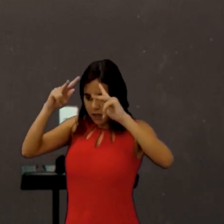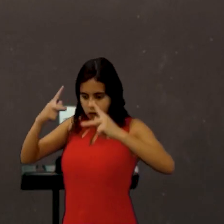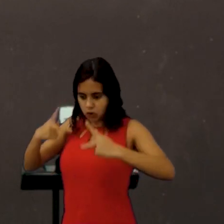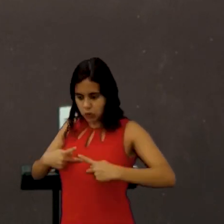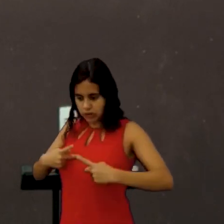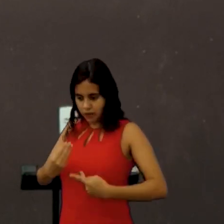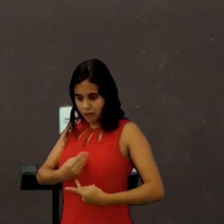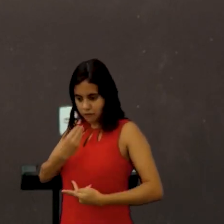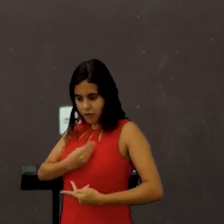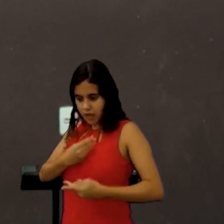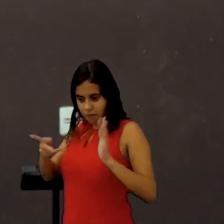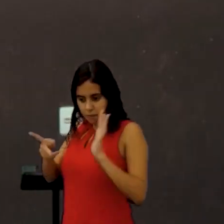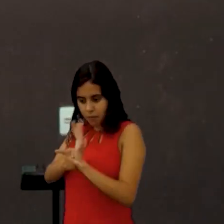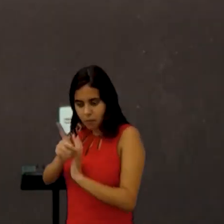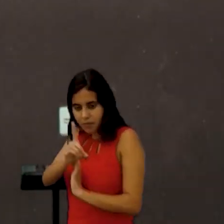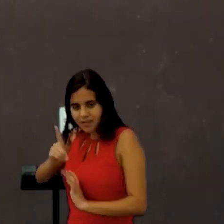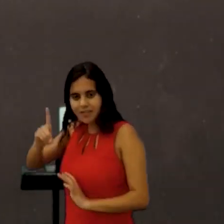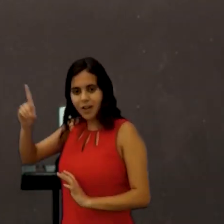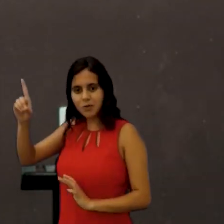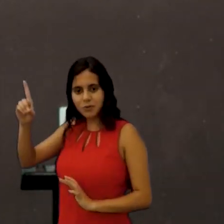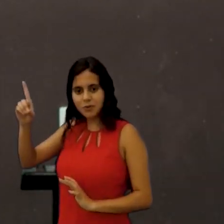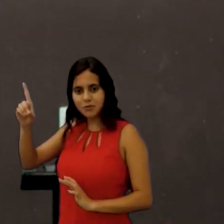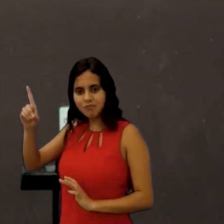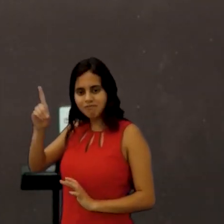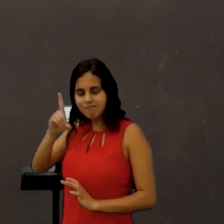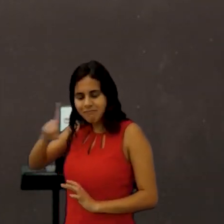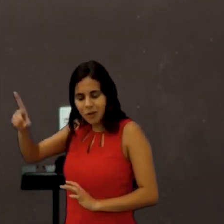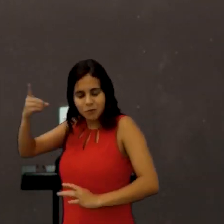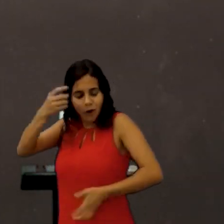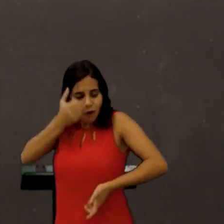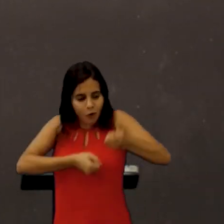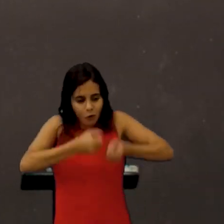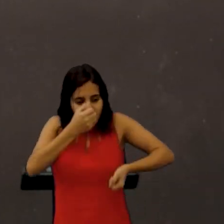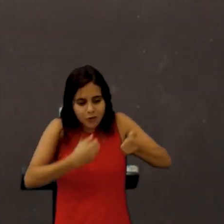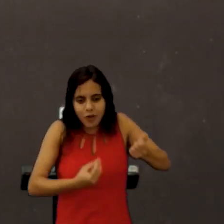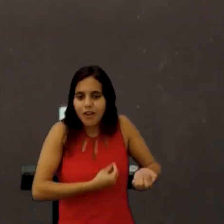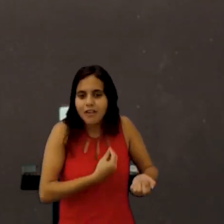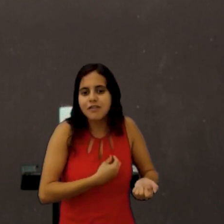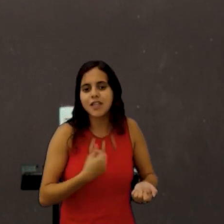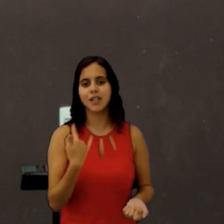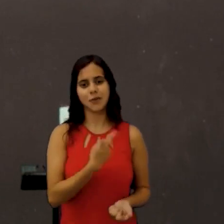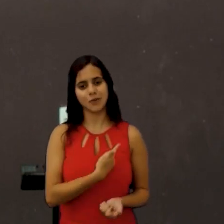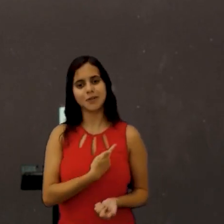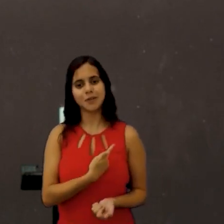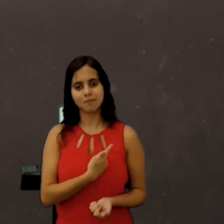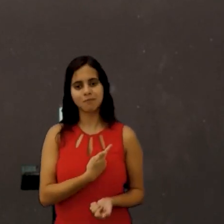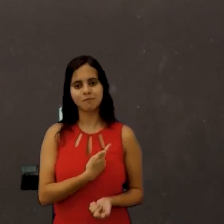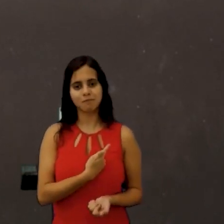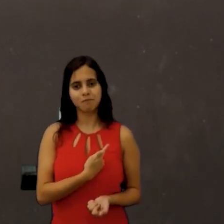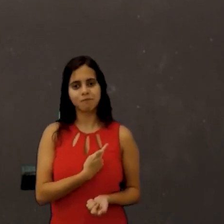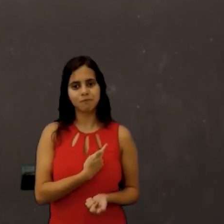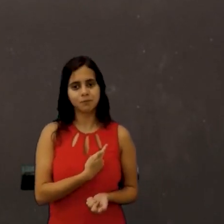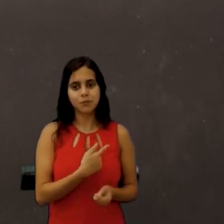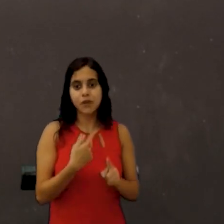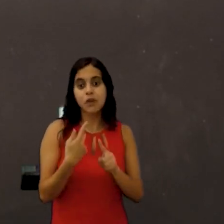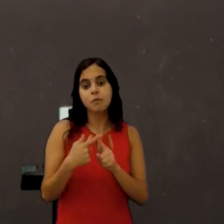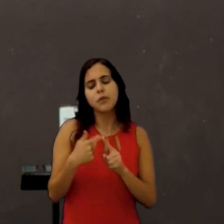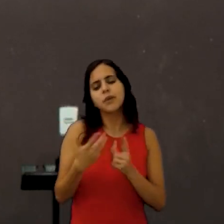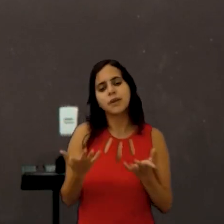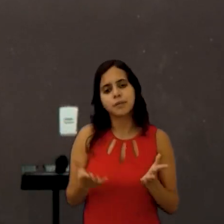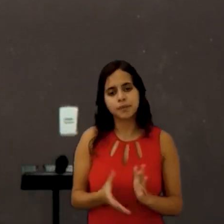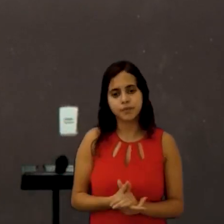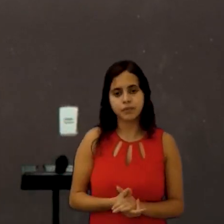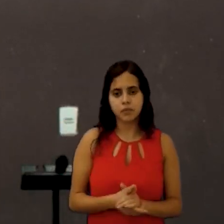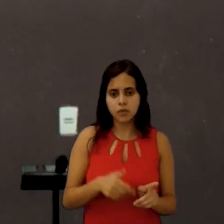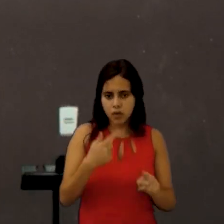diz, o amor de Cristo nos constrange. Eu adoro essa tradução que diz isso, nesse ponto aqui. Por quê, irmãos? Porque você